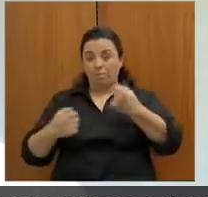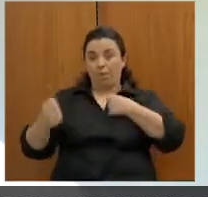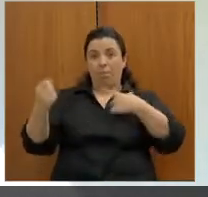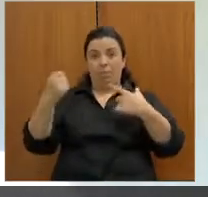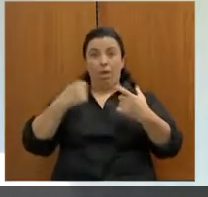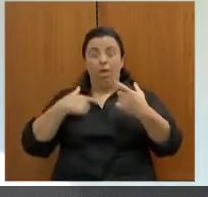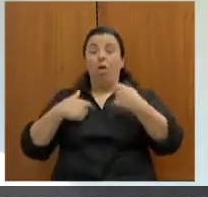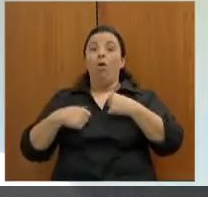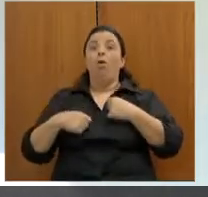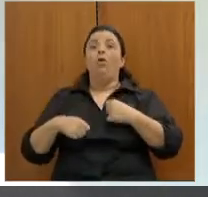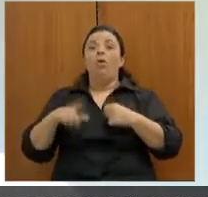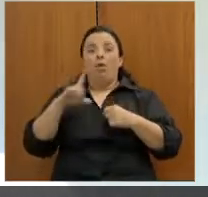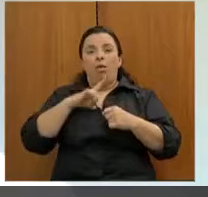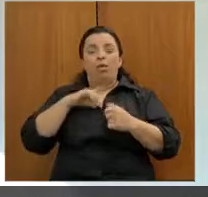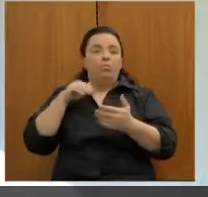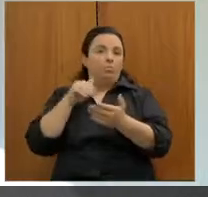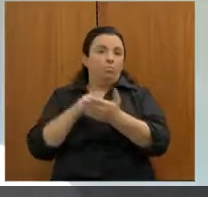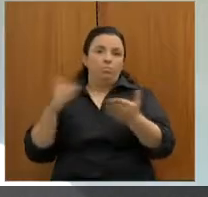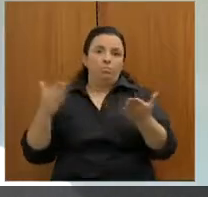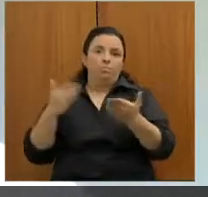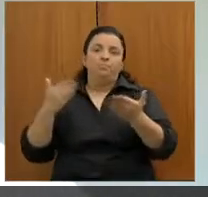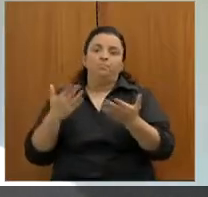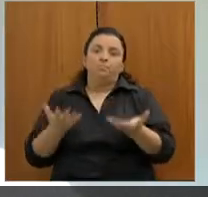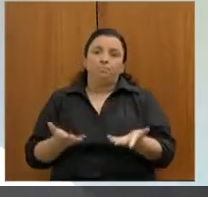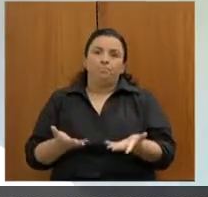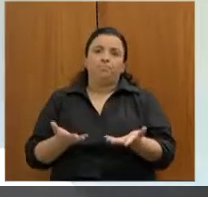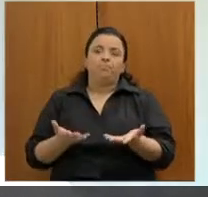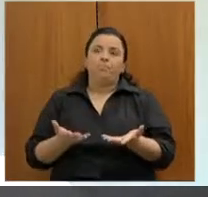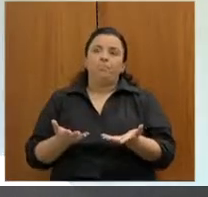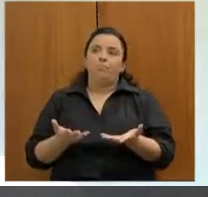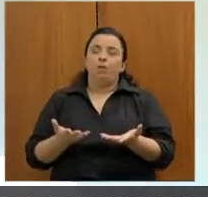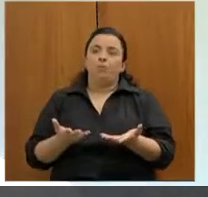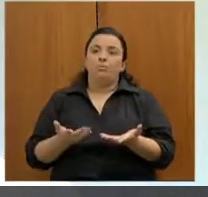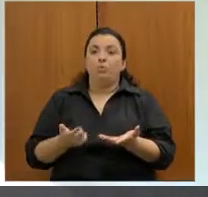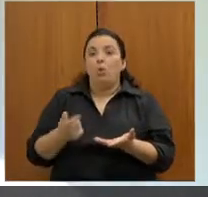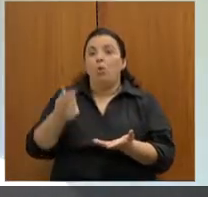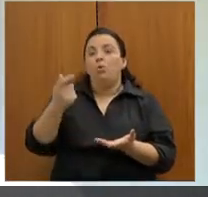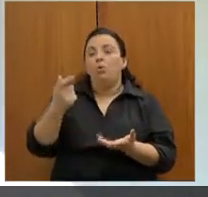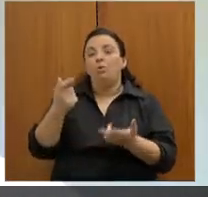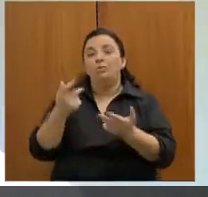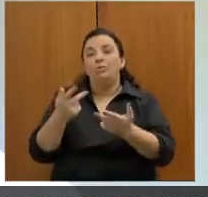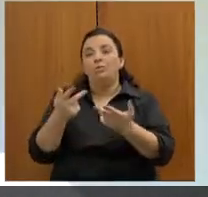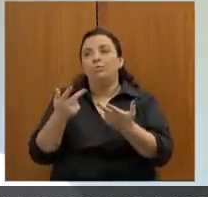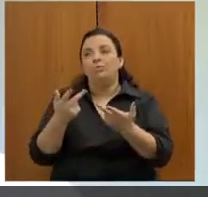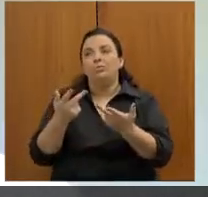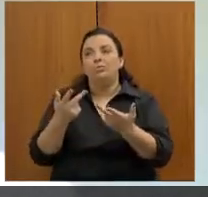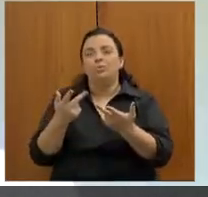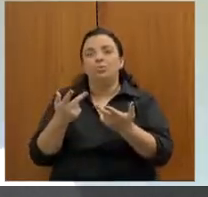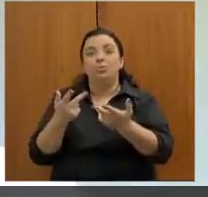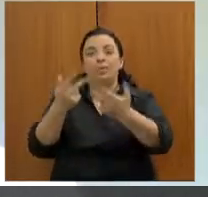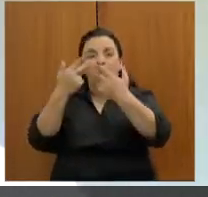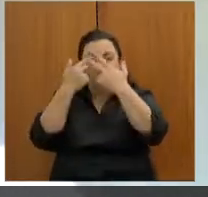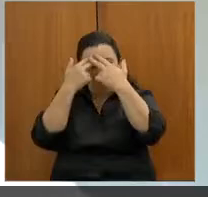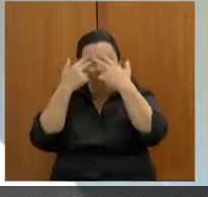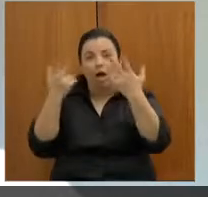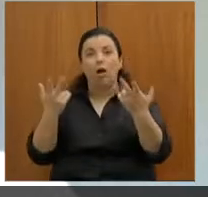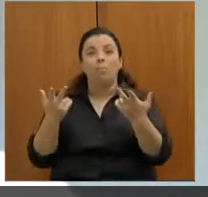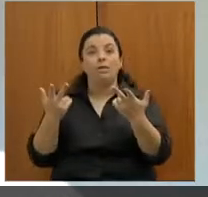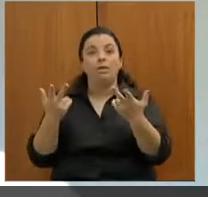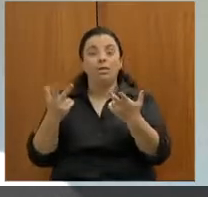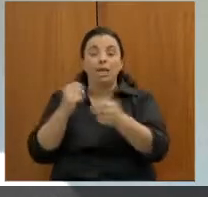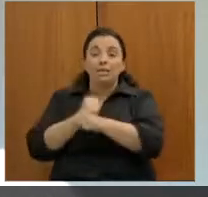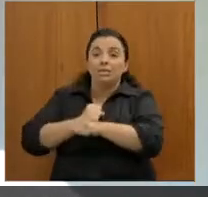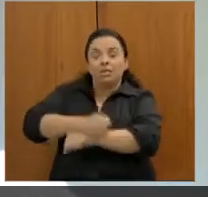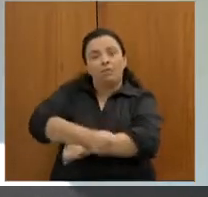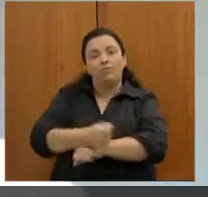o estigma da escravidão e o estigmas que não é não é humano é super humano e fala da